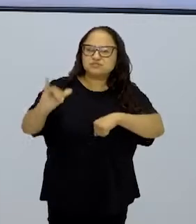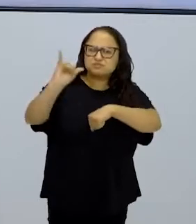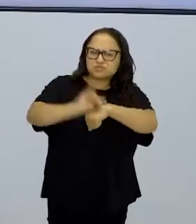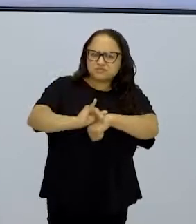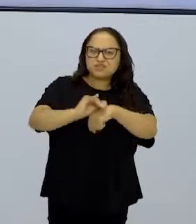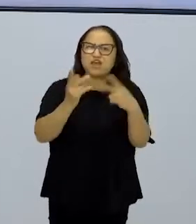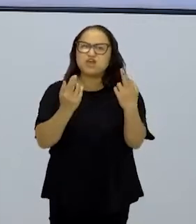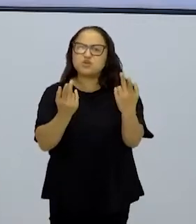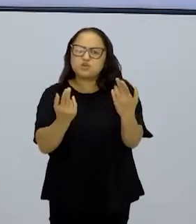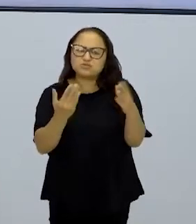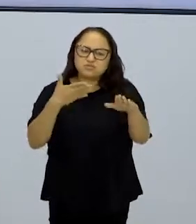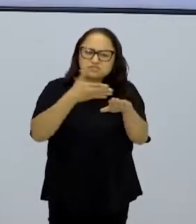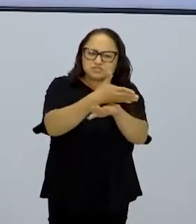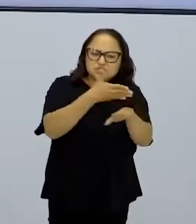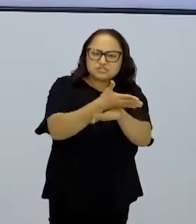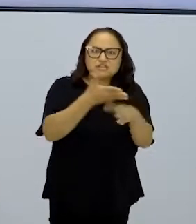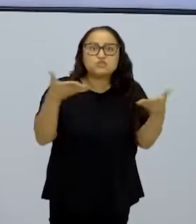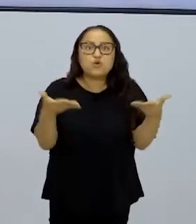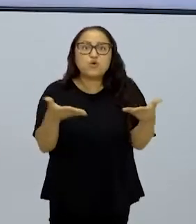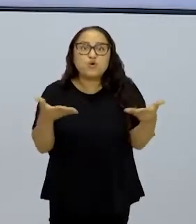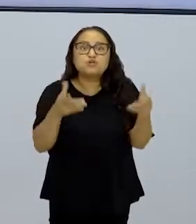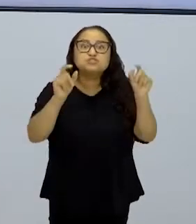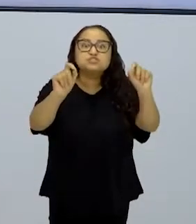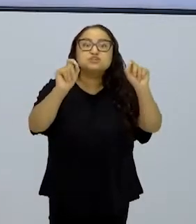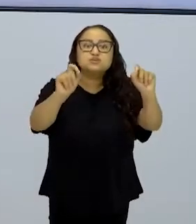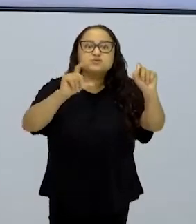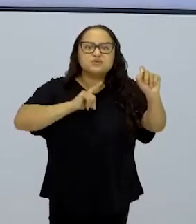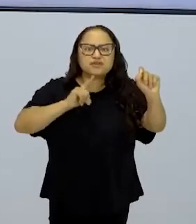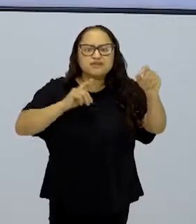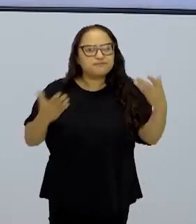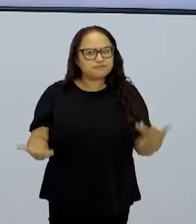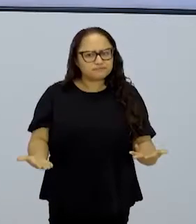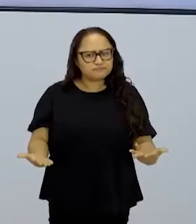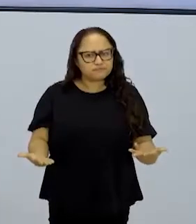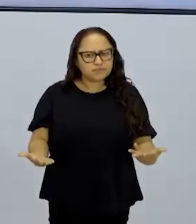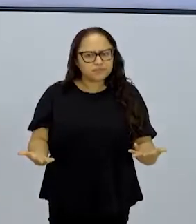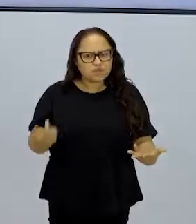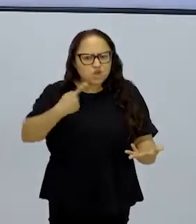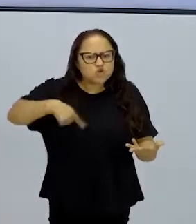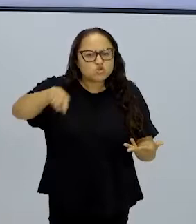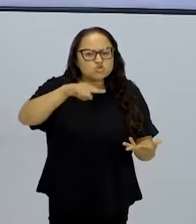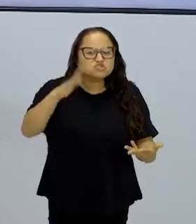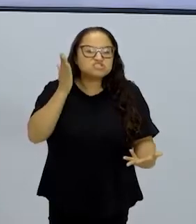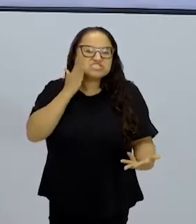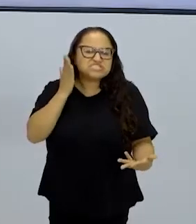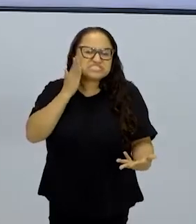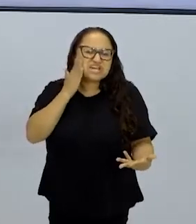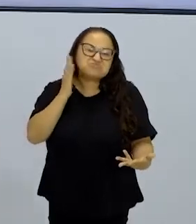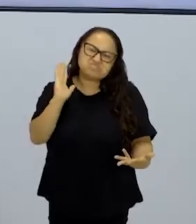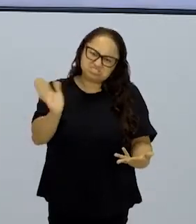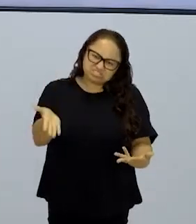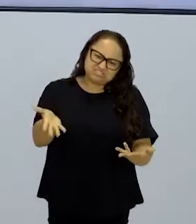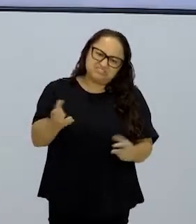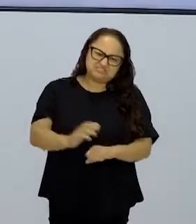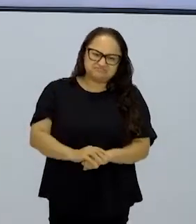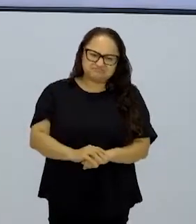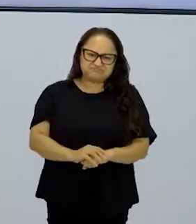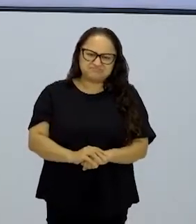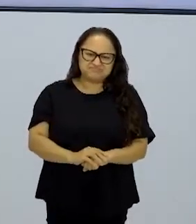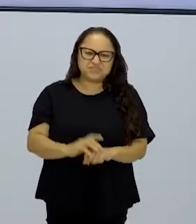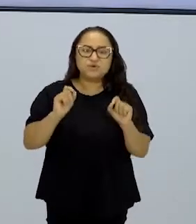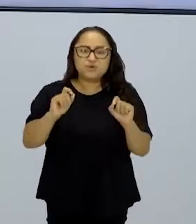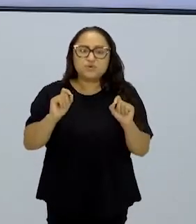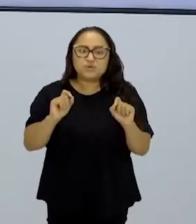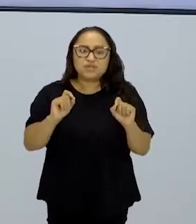acessos. E hoje a gente vai falar um pouco sobre algo que aí todo mundo sabe, né? Sabe e não sabe, né? Que são as